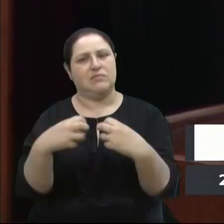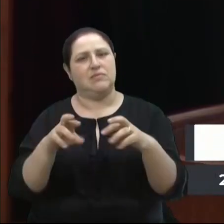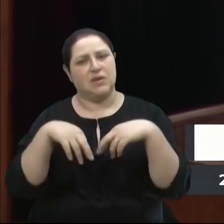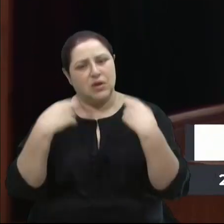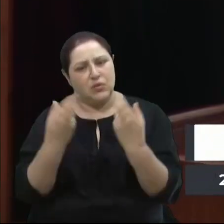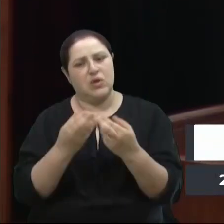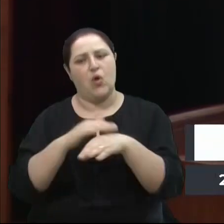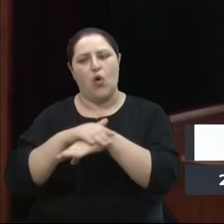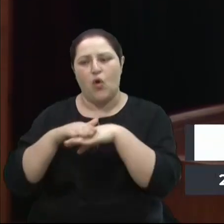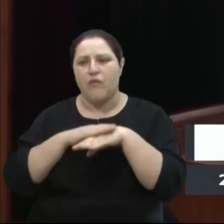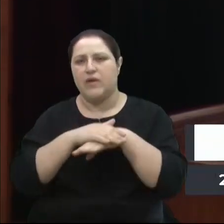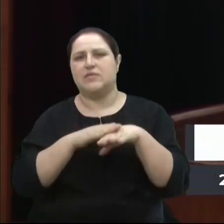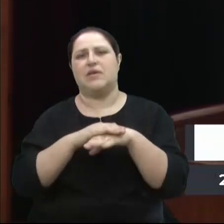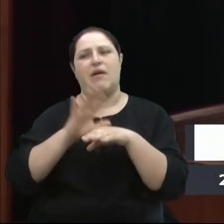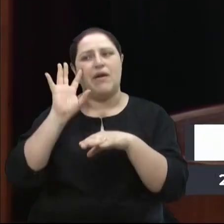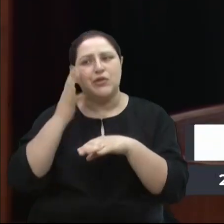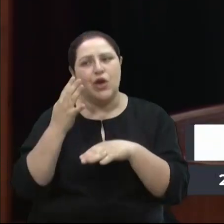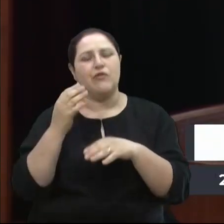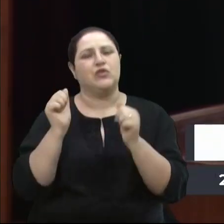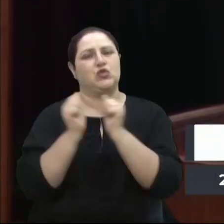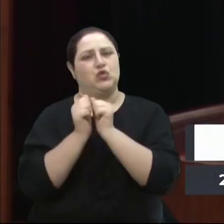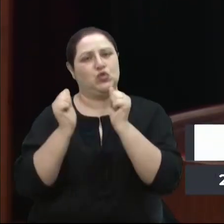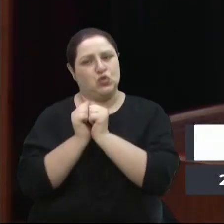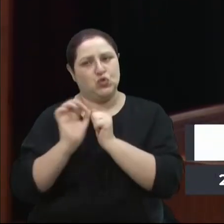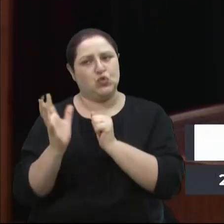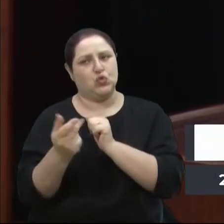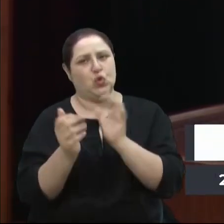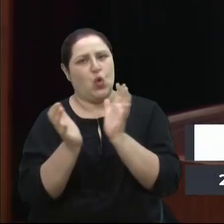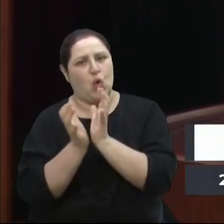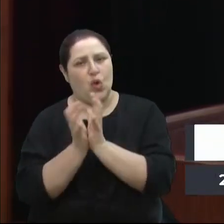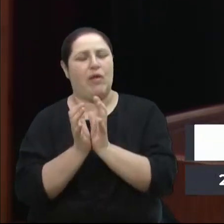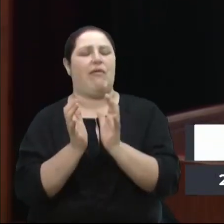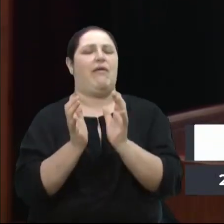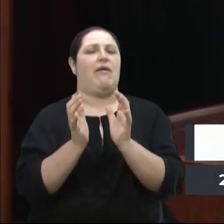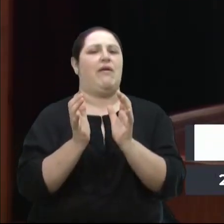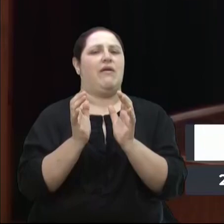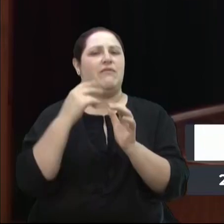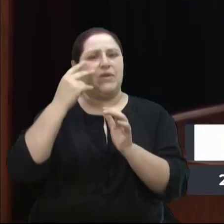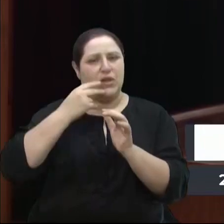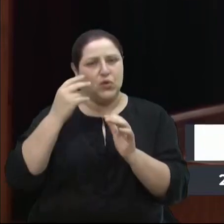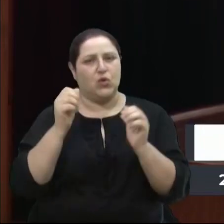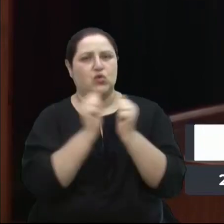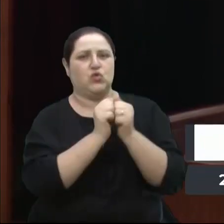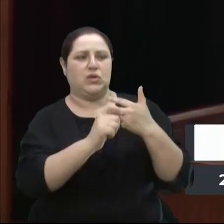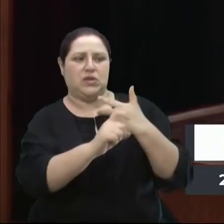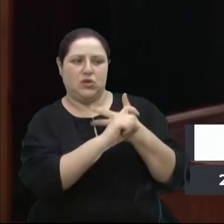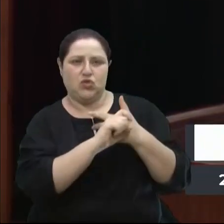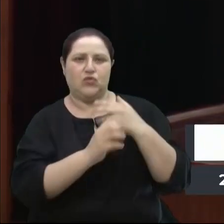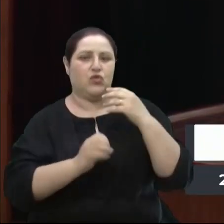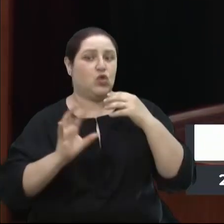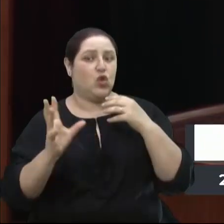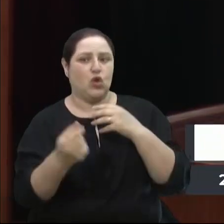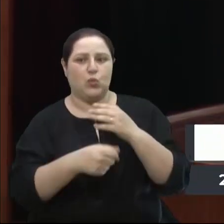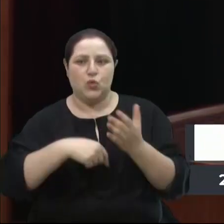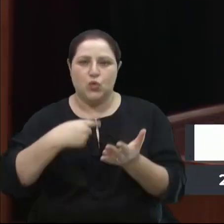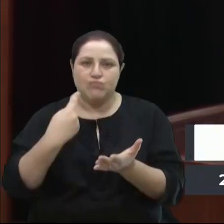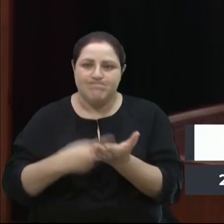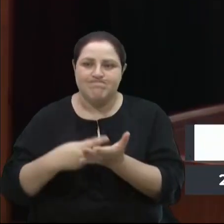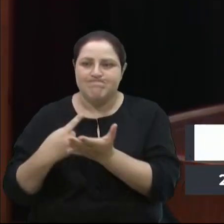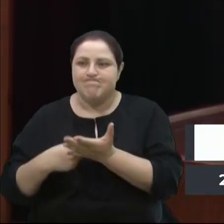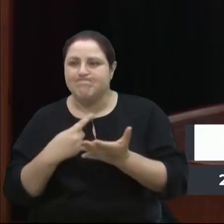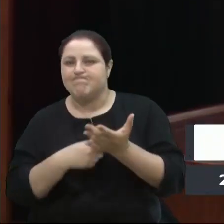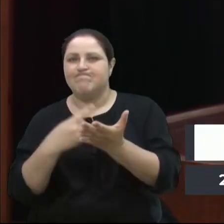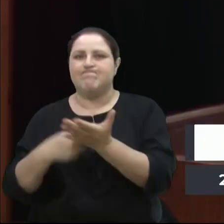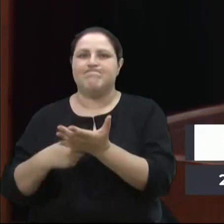uma saída junto, os nobres pares, o Executivo, para criar pontos, digamos